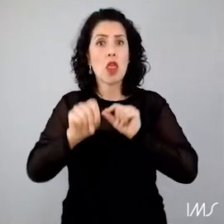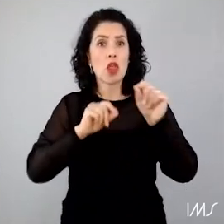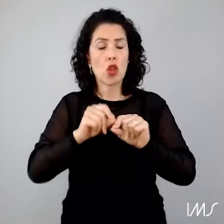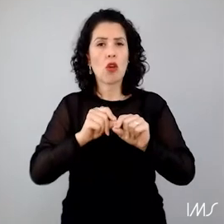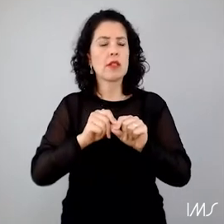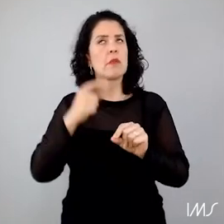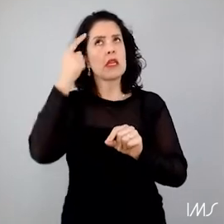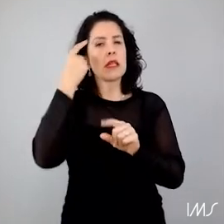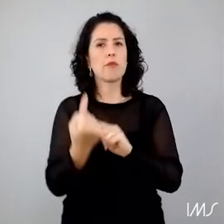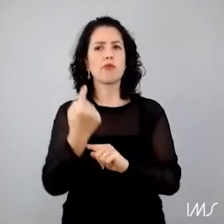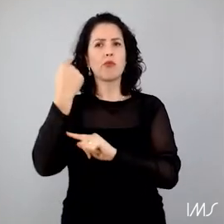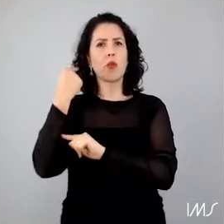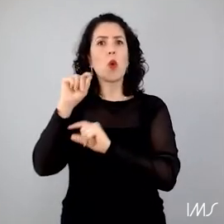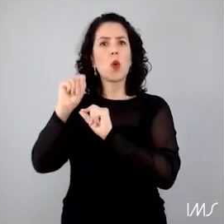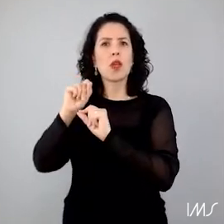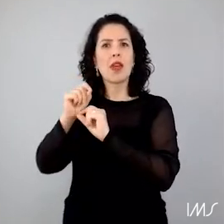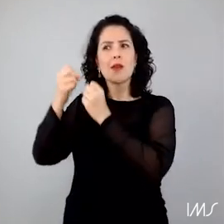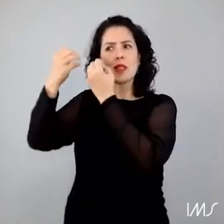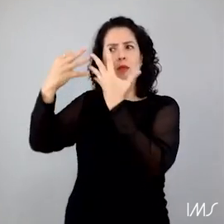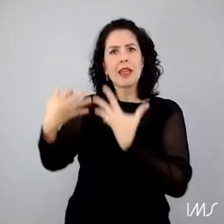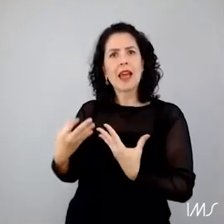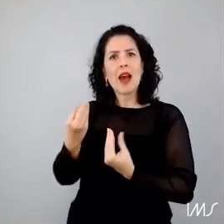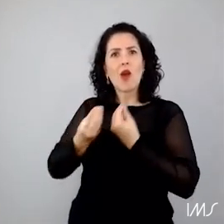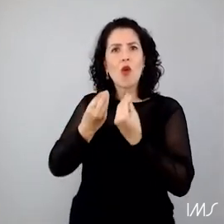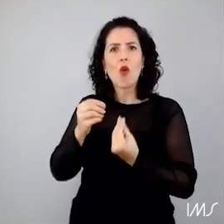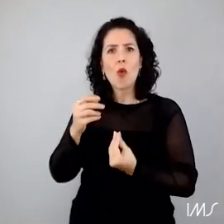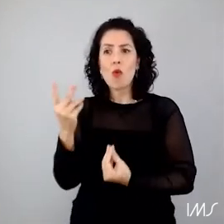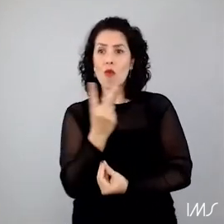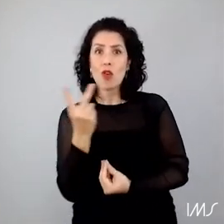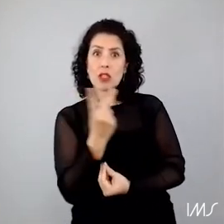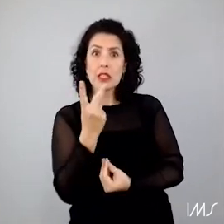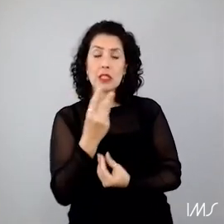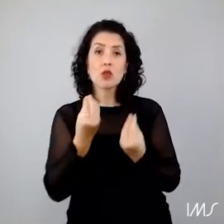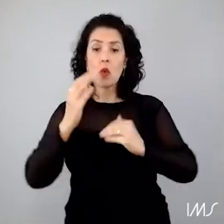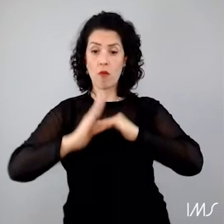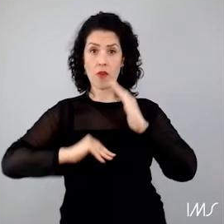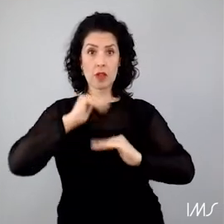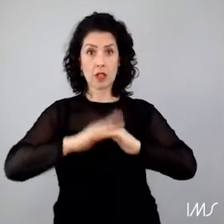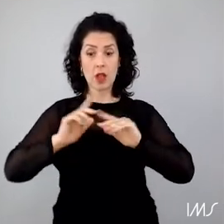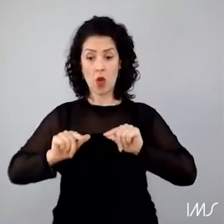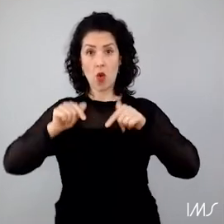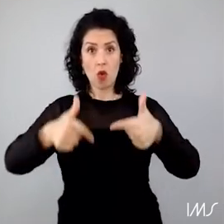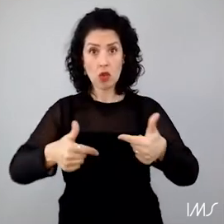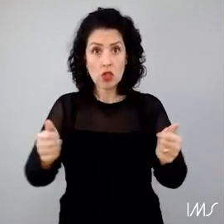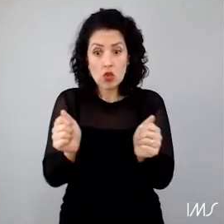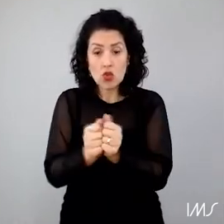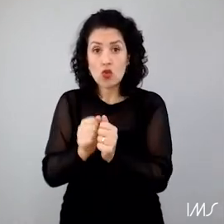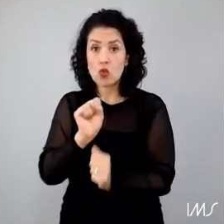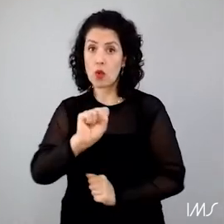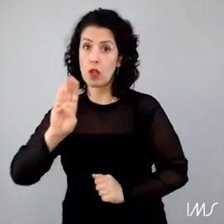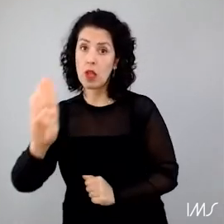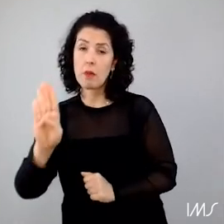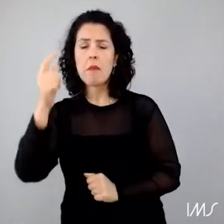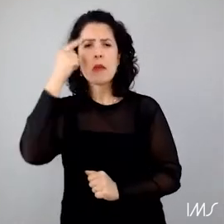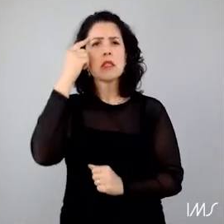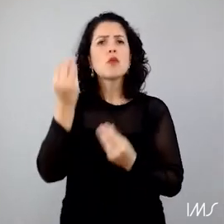para trás, Boris e Sérgio, e contar para nós como você situa sua atuação e a atuação da Stefania Abril